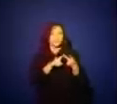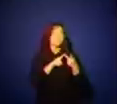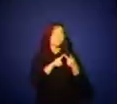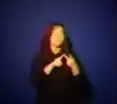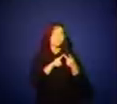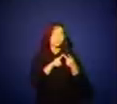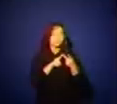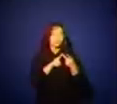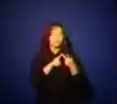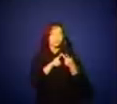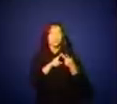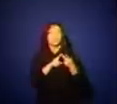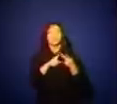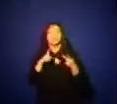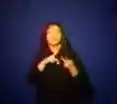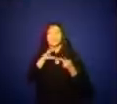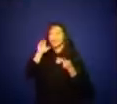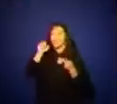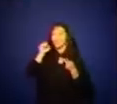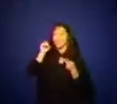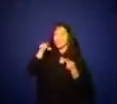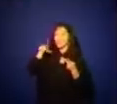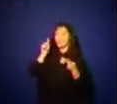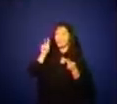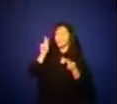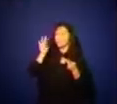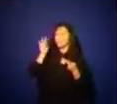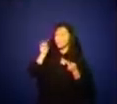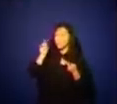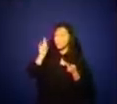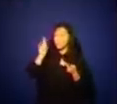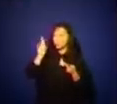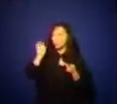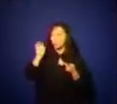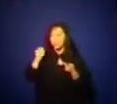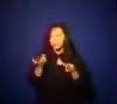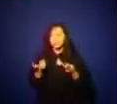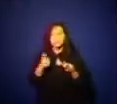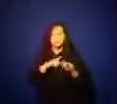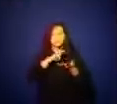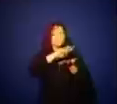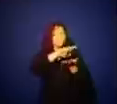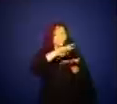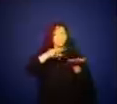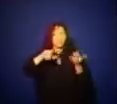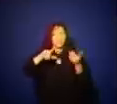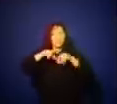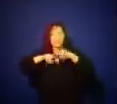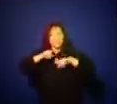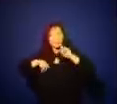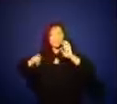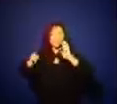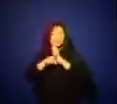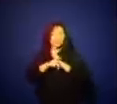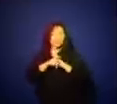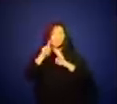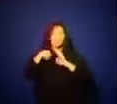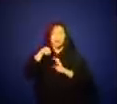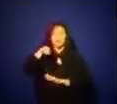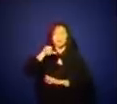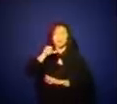a parte de semicondutores e tinha alguma alguns outros produtos que são produtos minerais usados